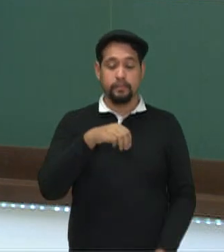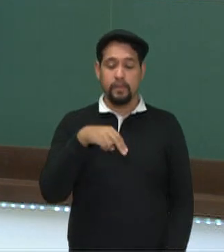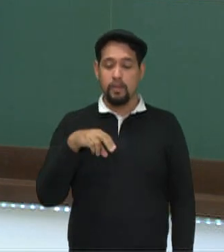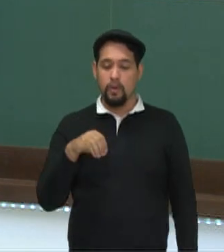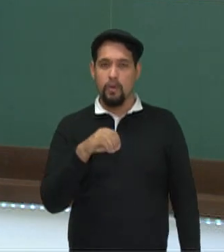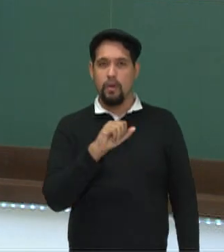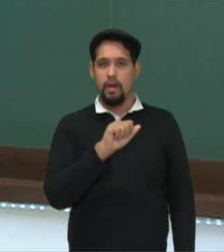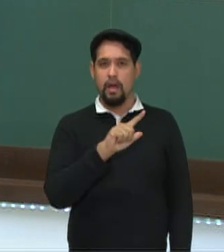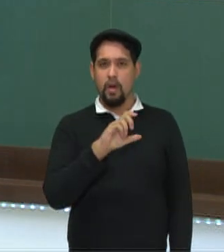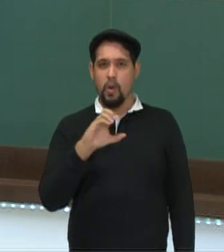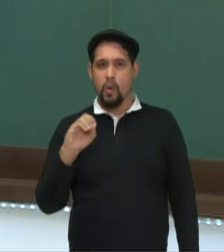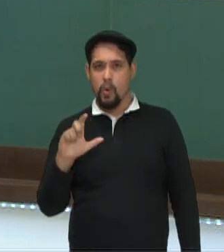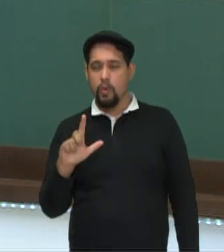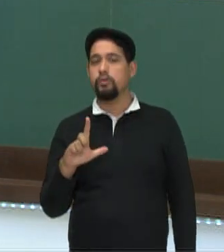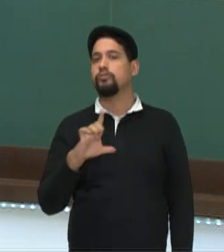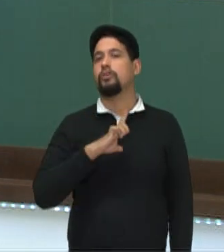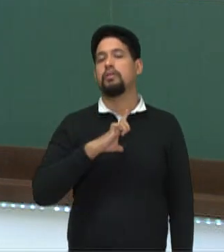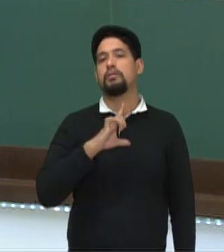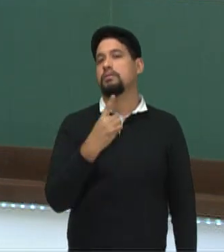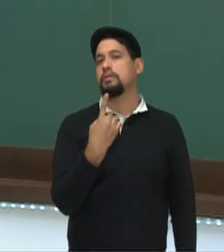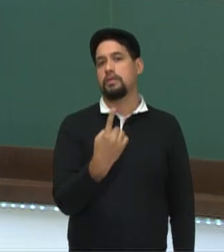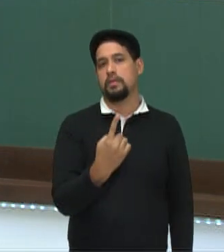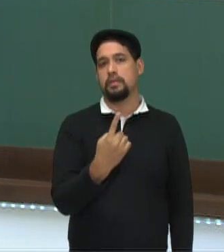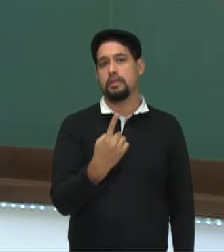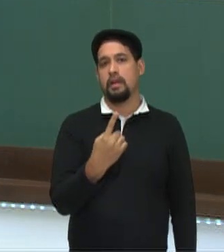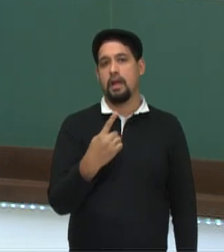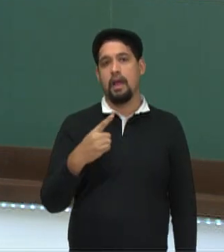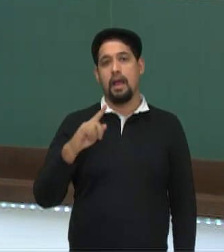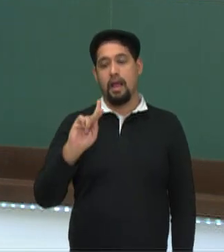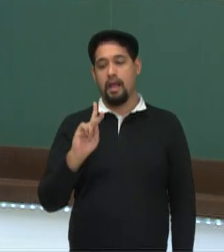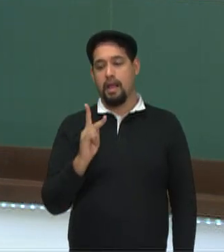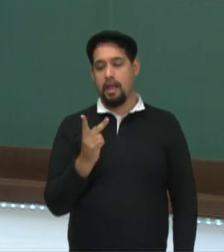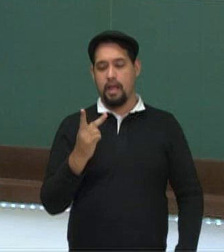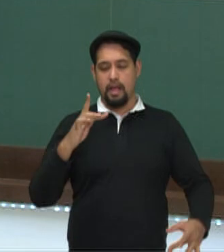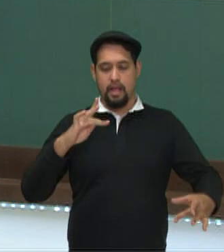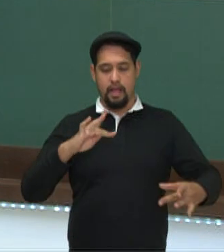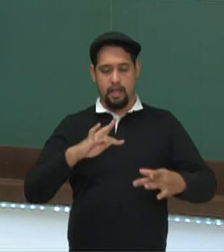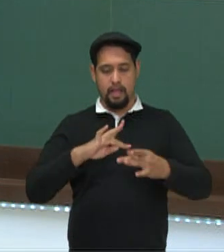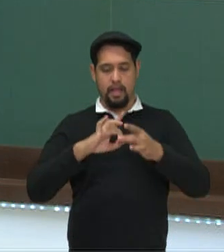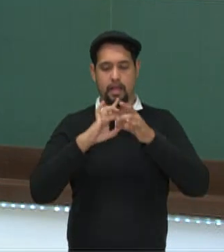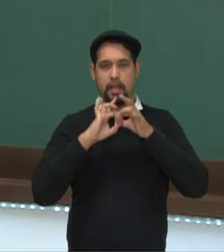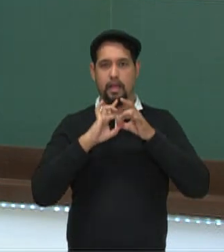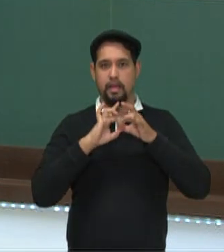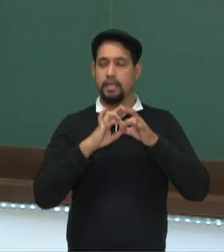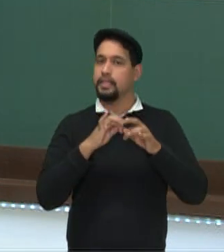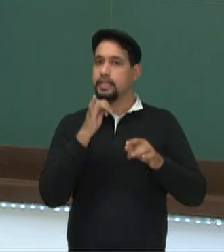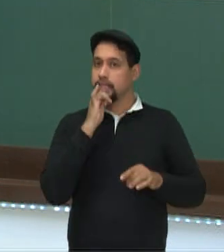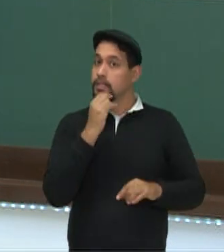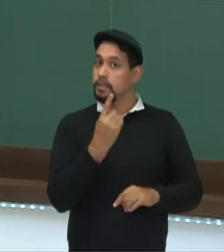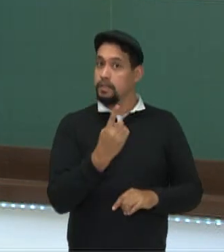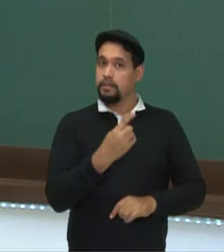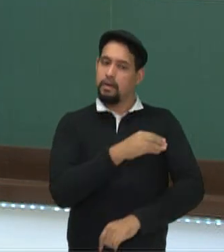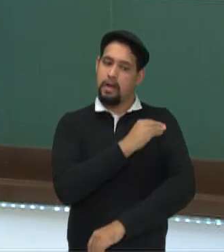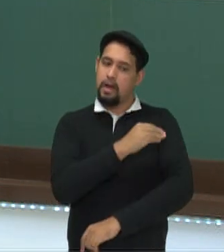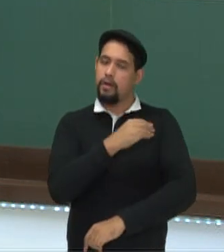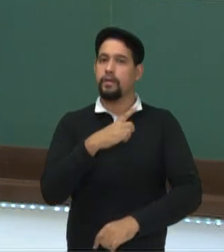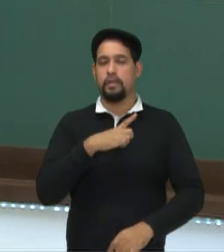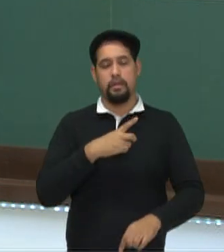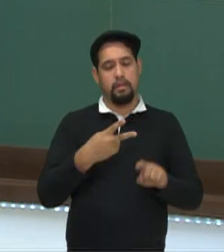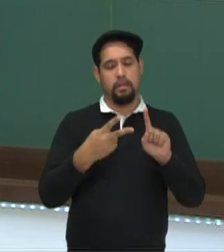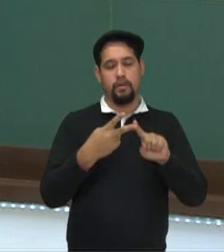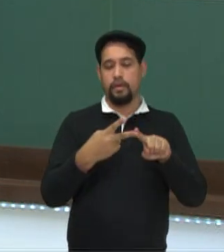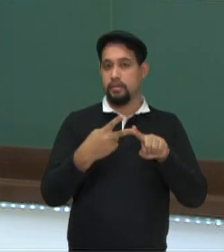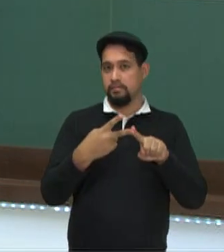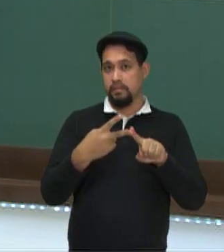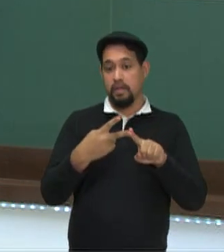nós temos apenas um OH ligado à substância. Um diálcool, quando nós temos dois,